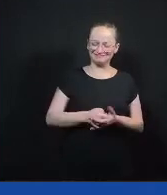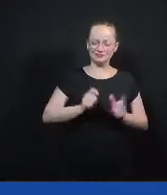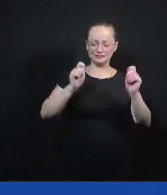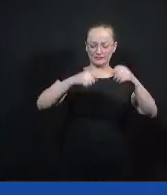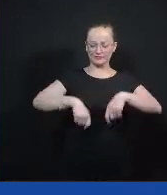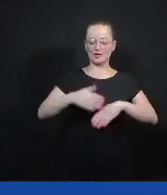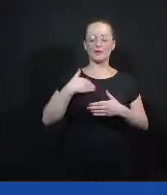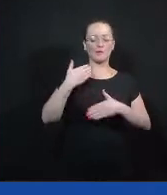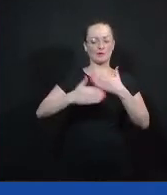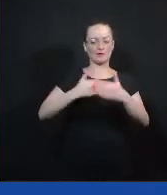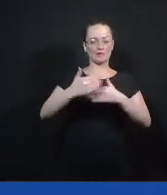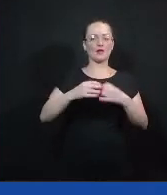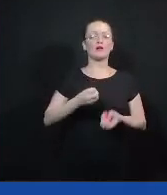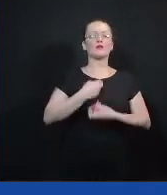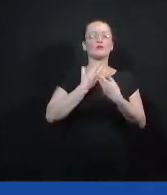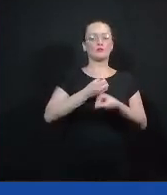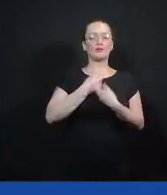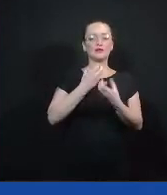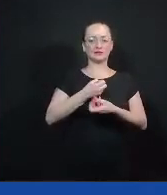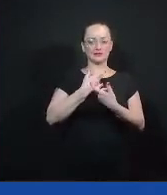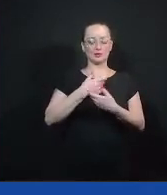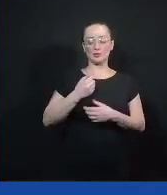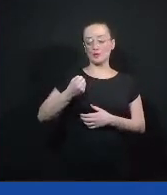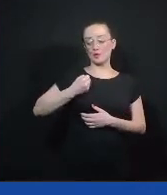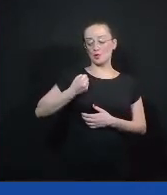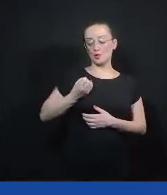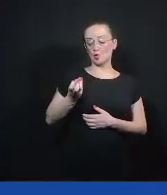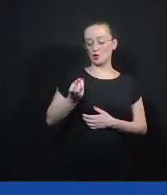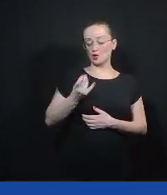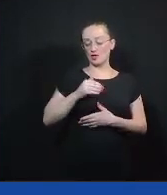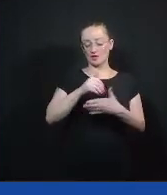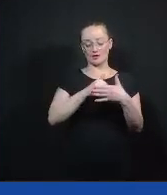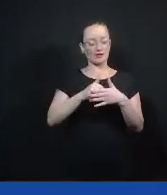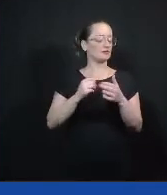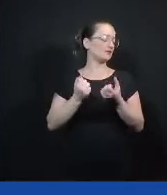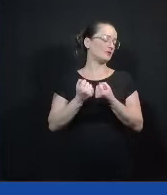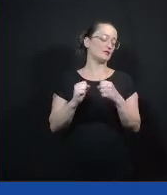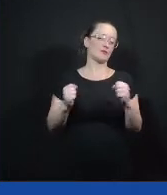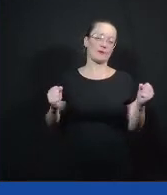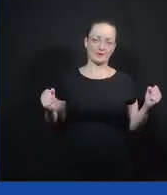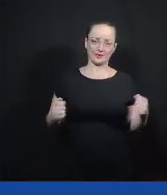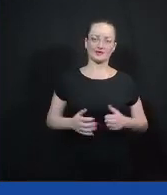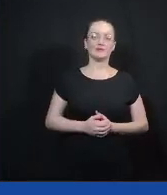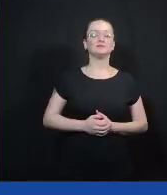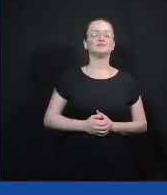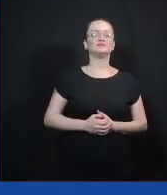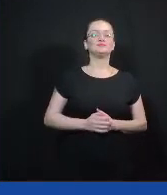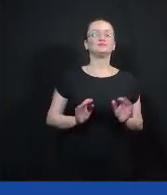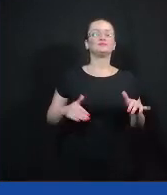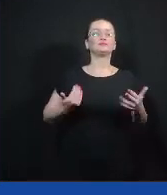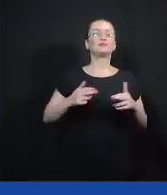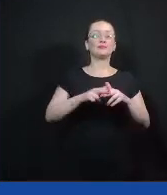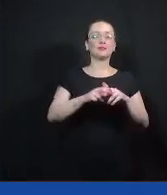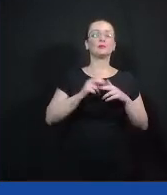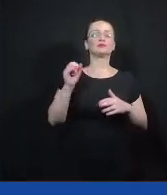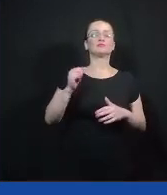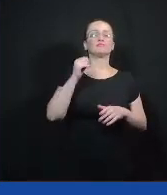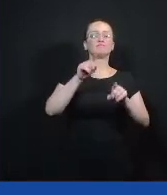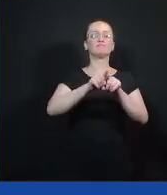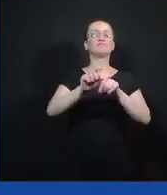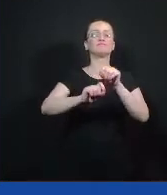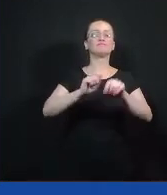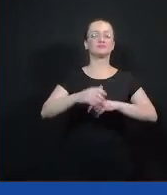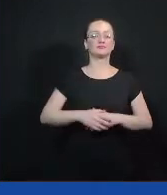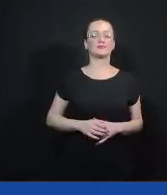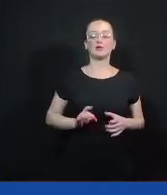de processar muita informação, porque o número de candidatos e de candidatas é muito grande. E aí, por isso, é muito importante que não